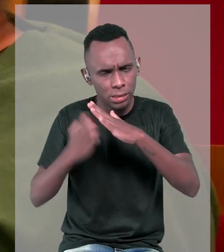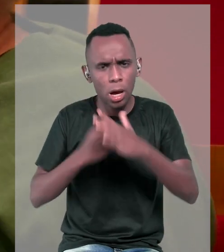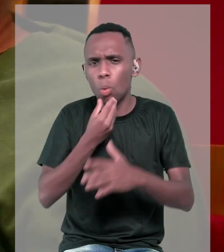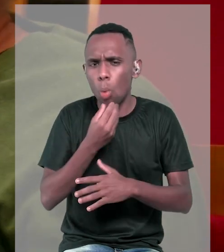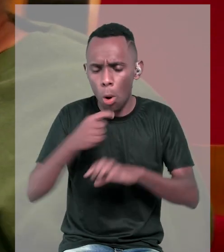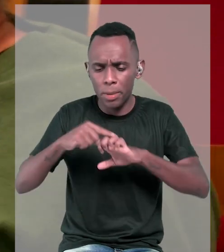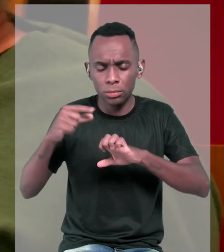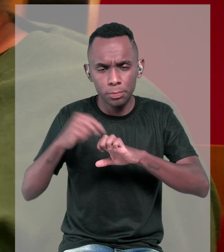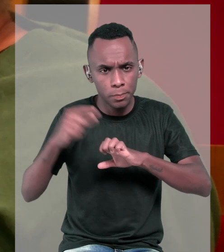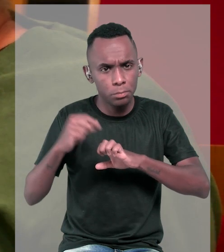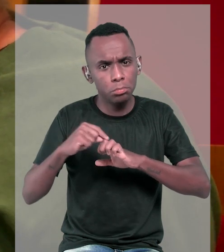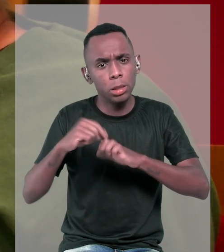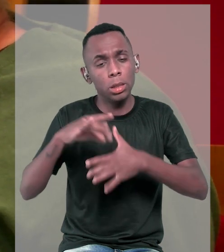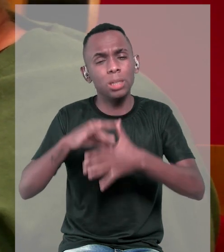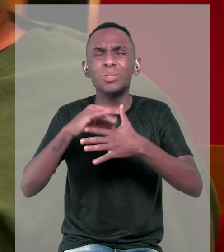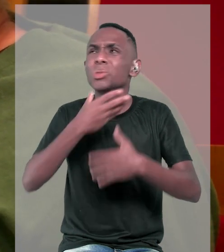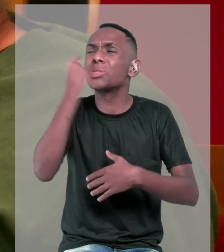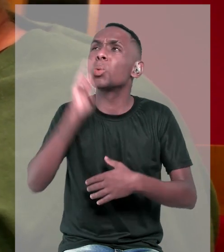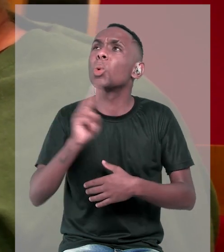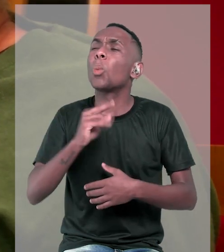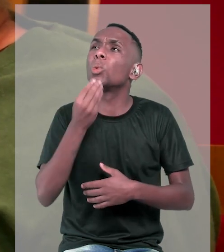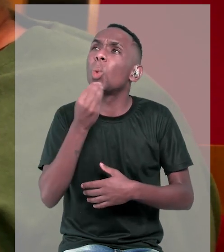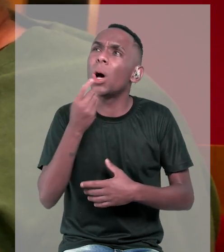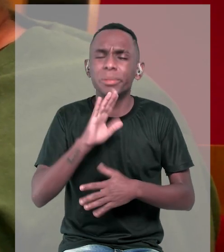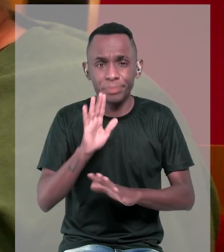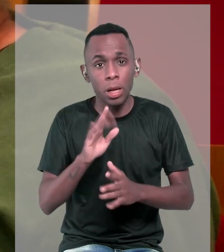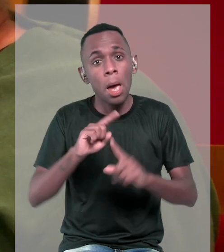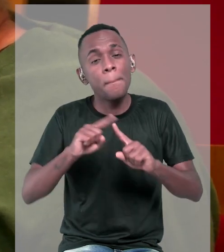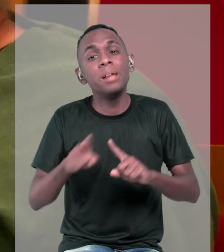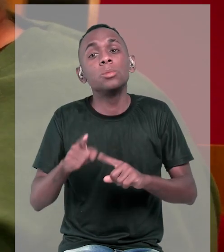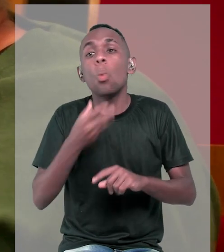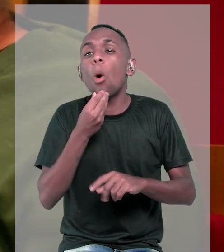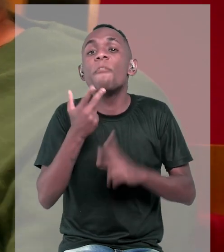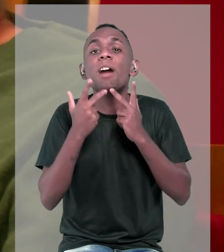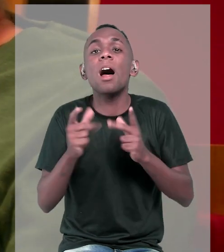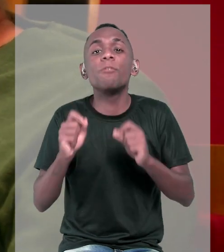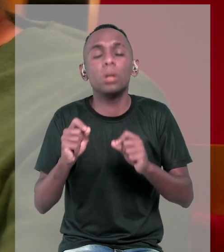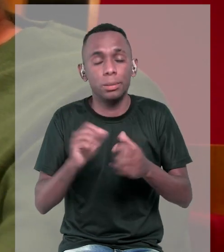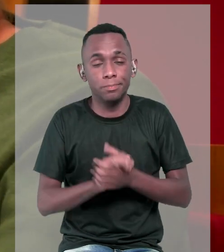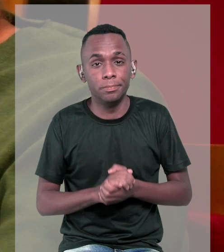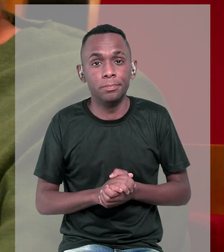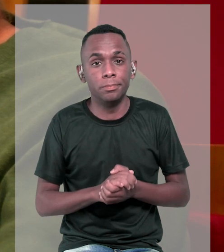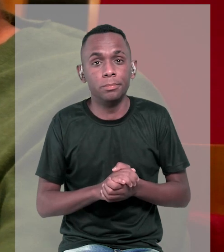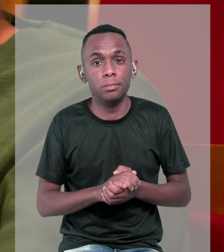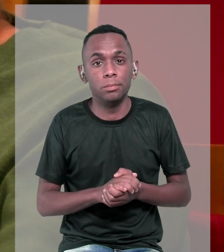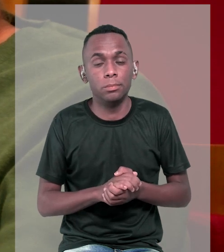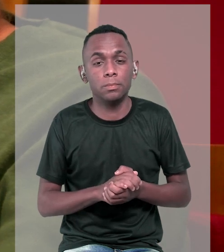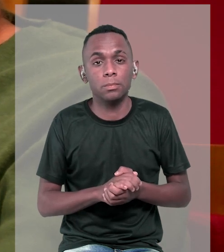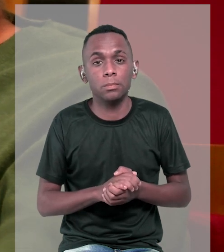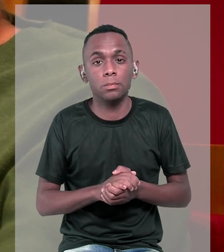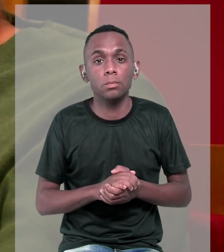eu esqueci o nome dele agora, mas ele dizia que as próximas